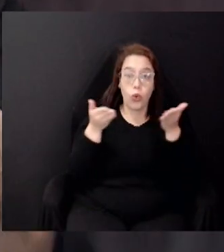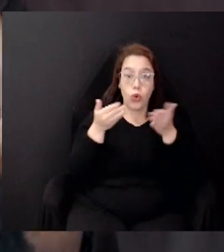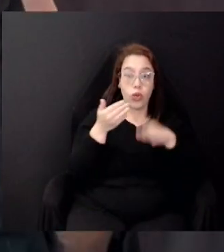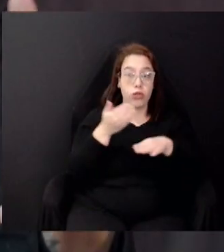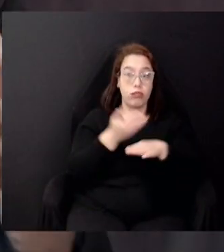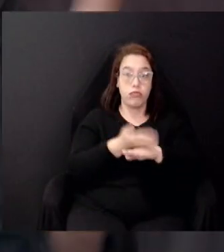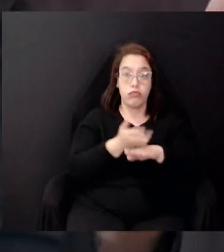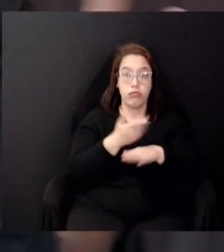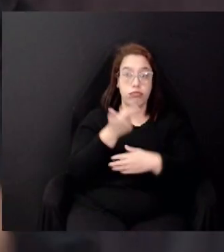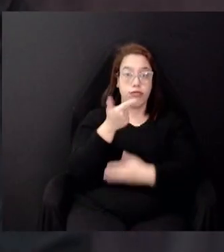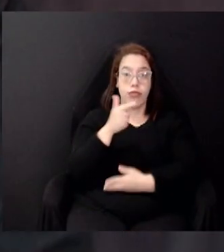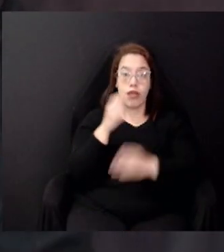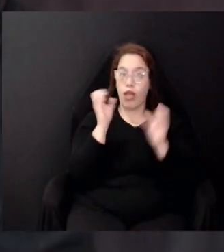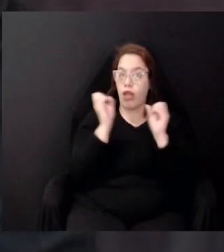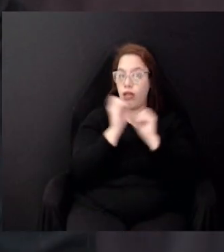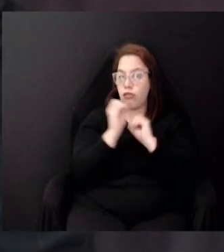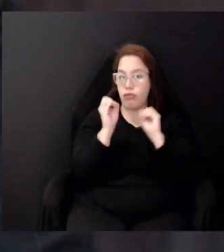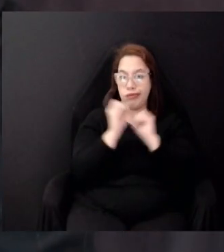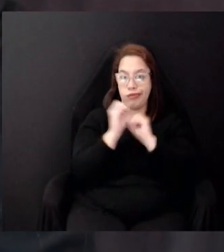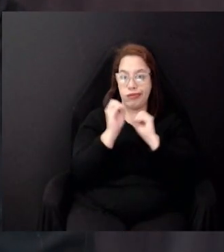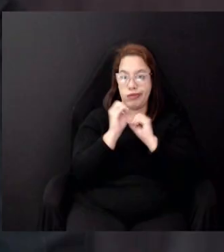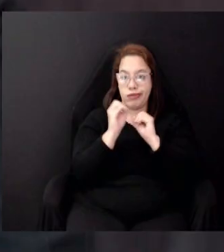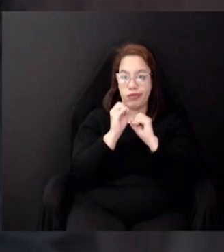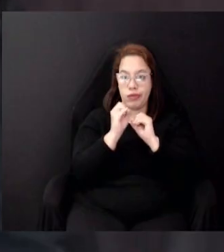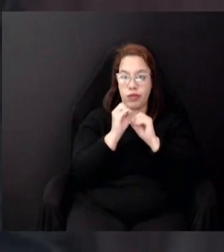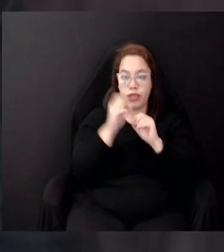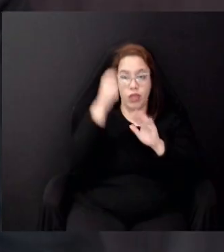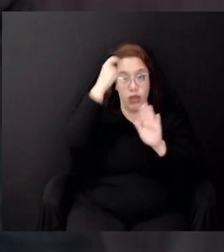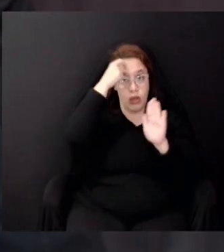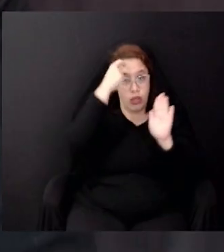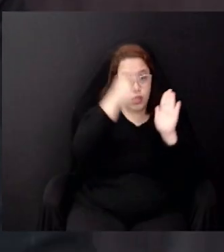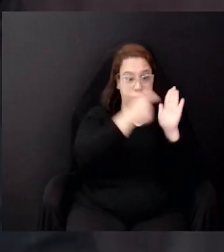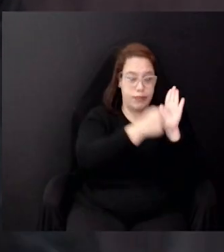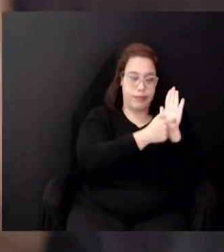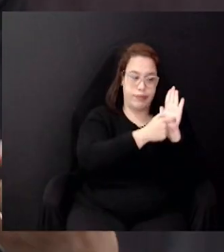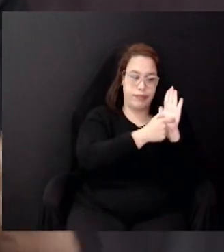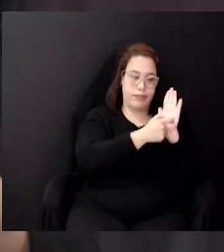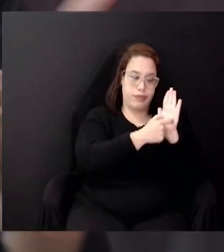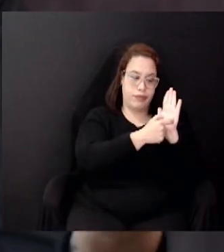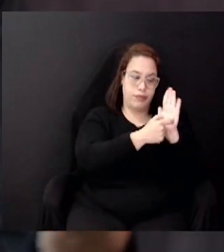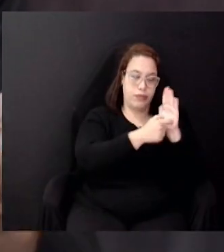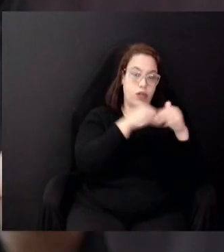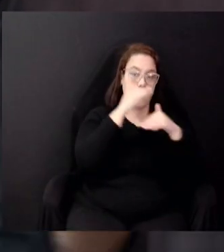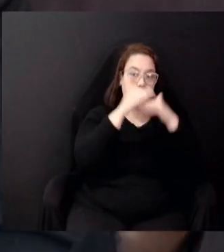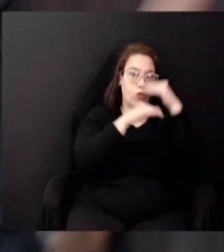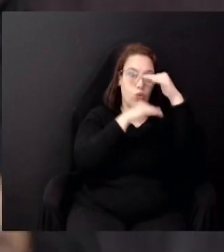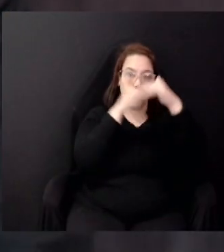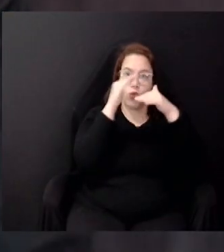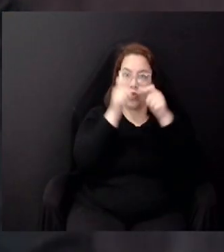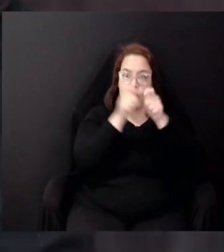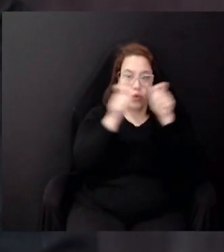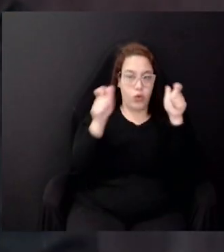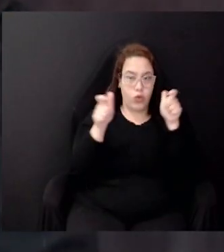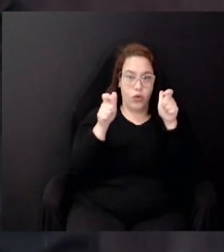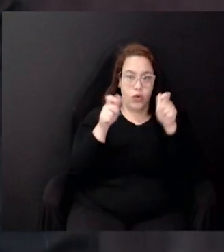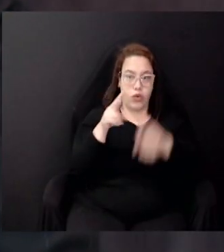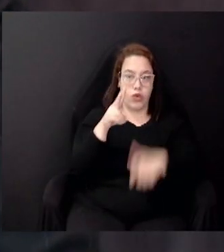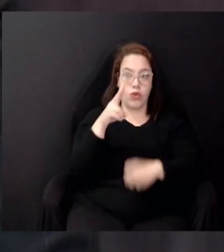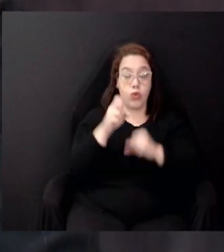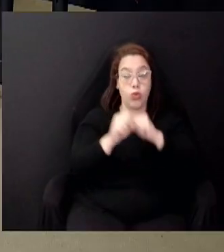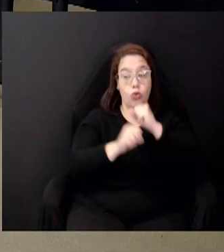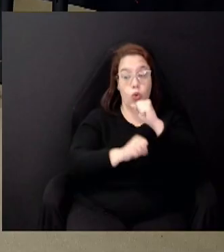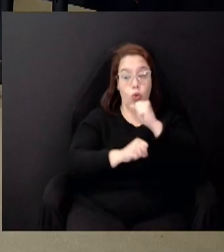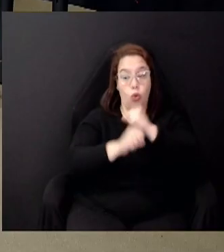tem nada sobre a questão da inteligência artificial, que evoluiu muito nos últimos 2 anos. E